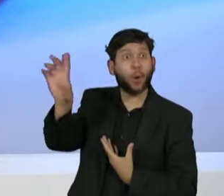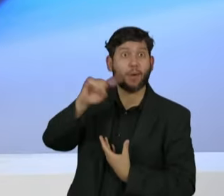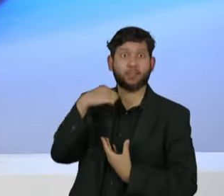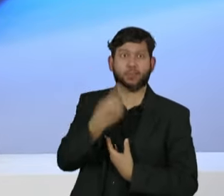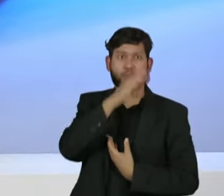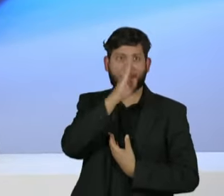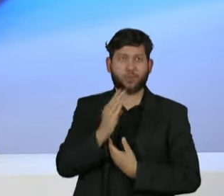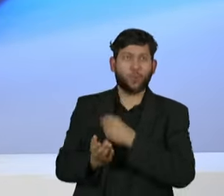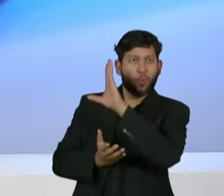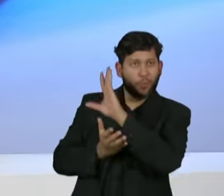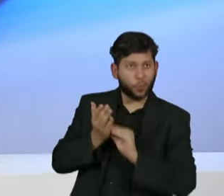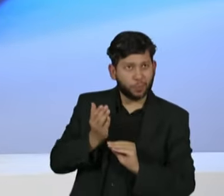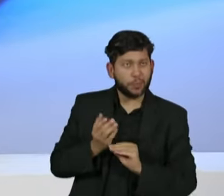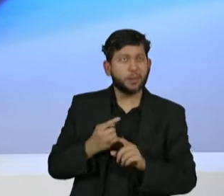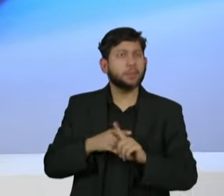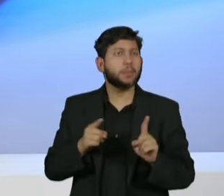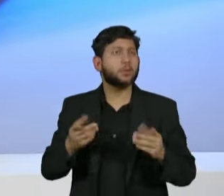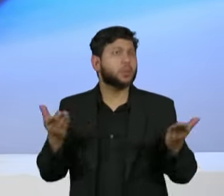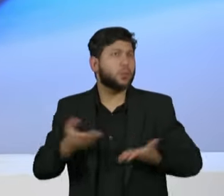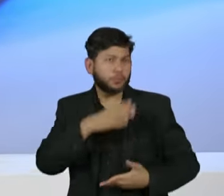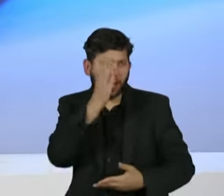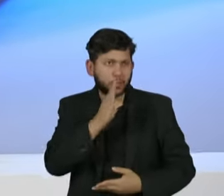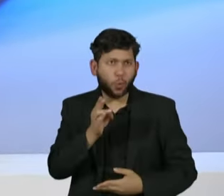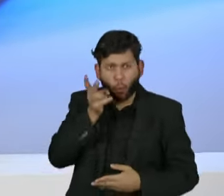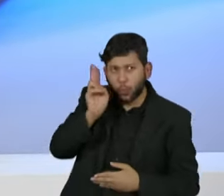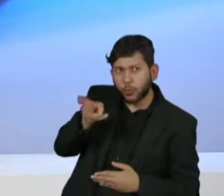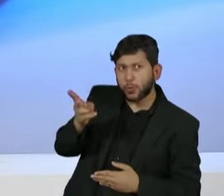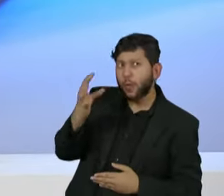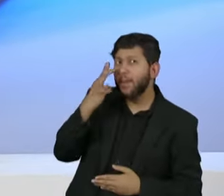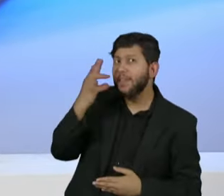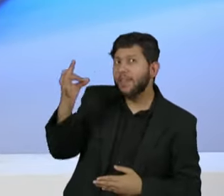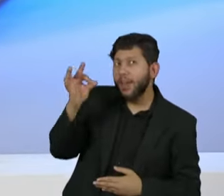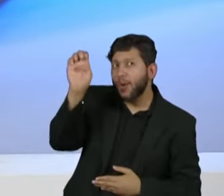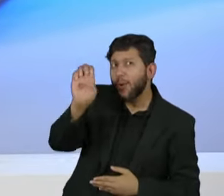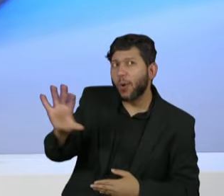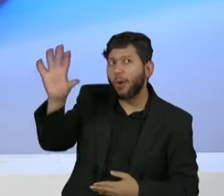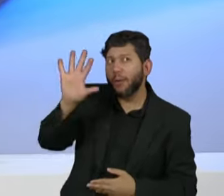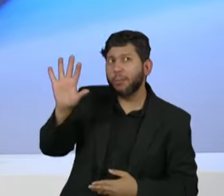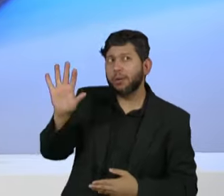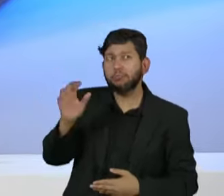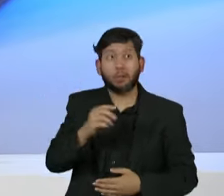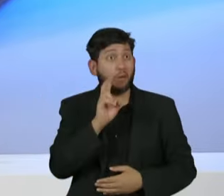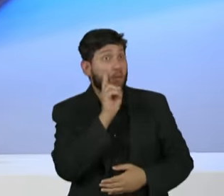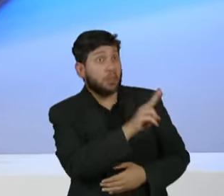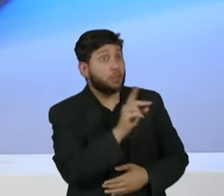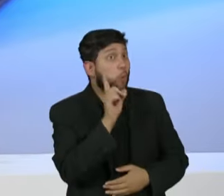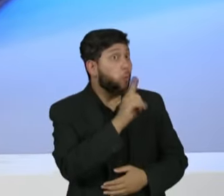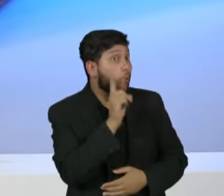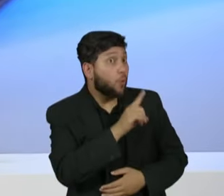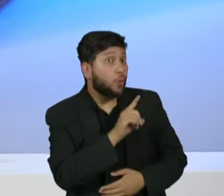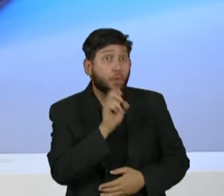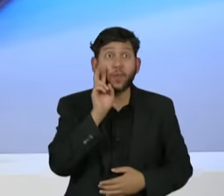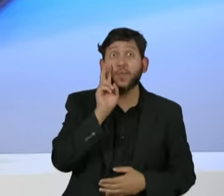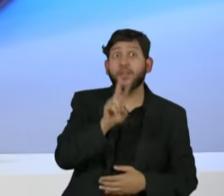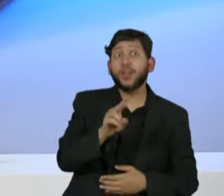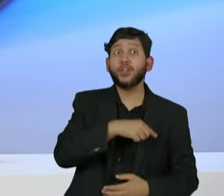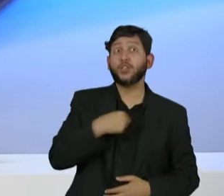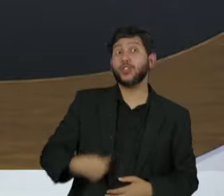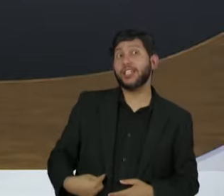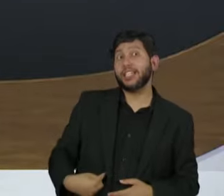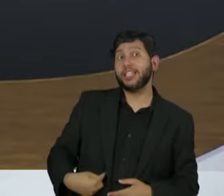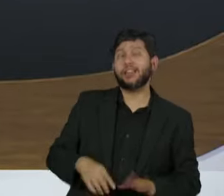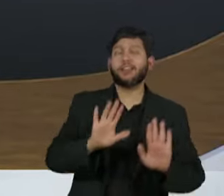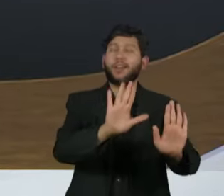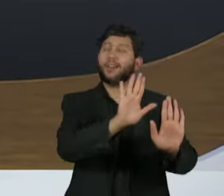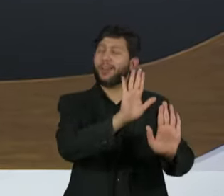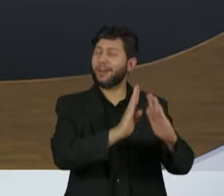Europa agora ou a gente devia tá olhando para os Estados Unidos ou devia estar olhando para a China ou não devia olhar para lugar nenhum e a última coisa